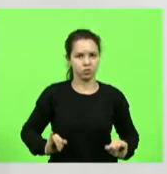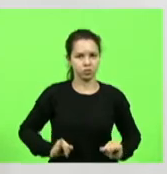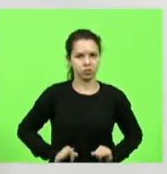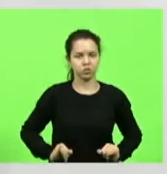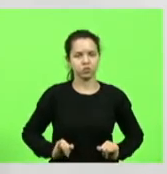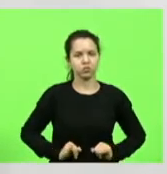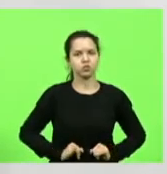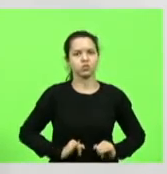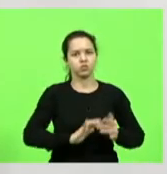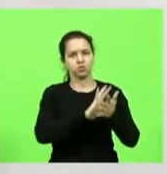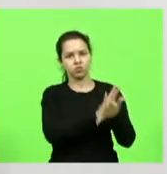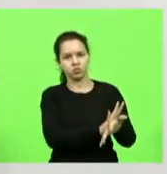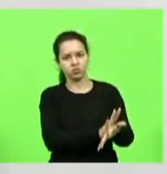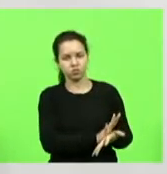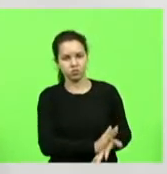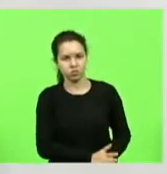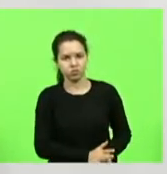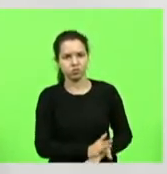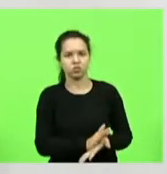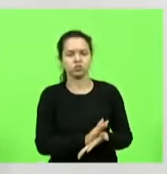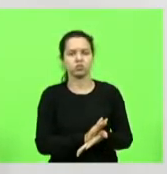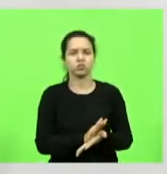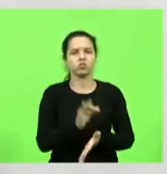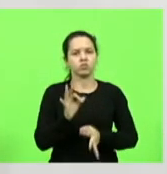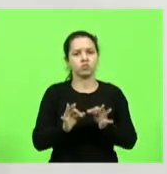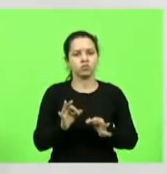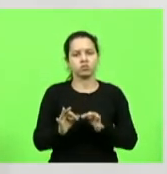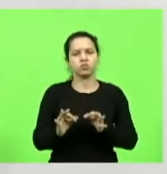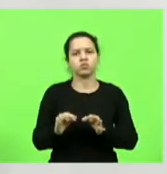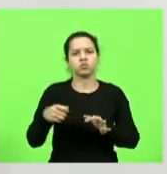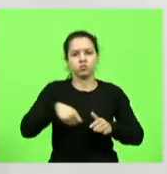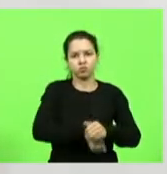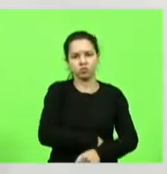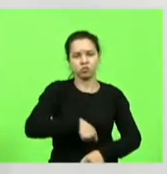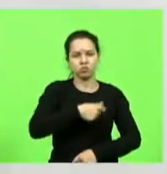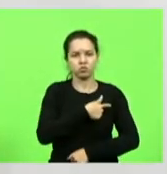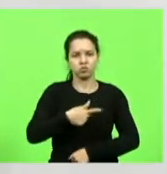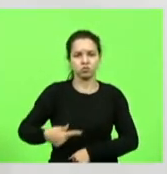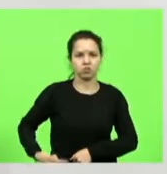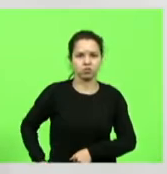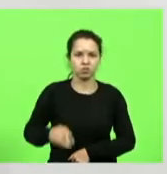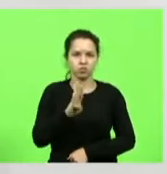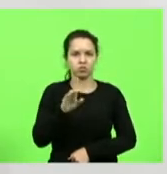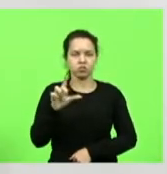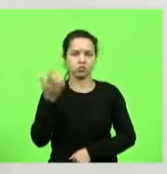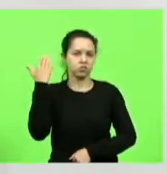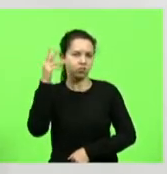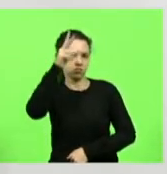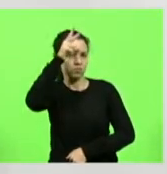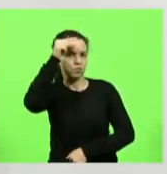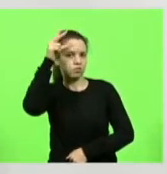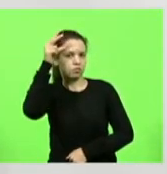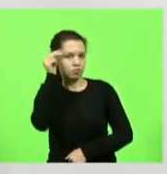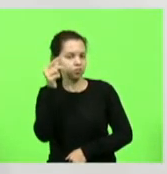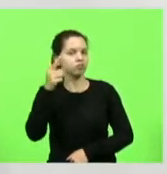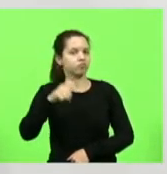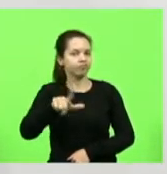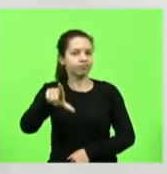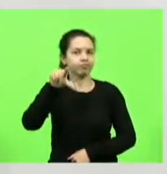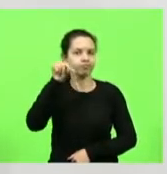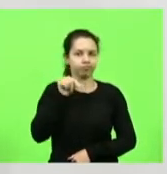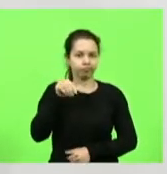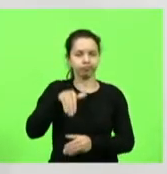tratos do embaixador do governo em Blumenau, quando era prefeito, que não foi à toa que se reelegeu super